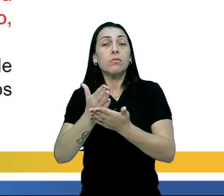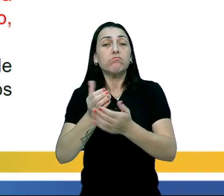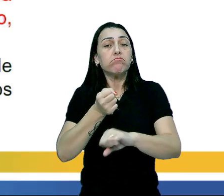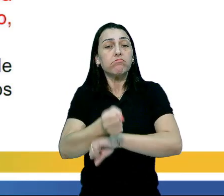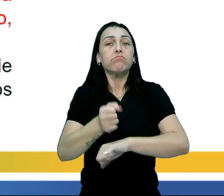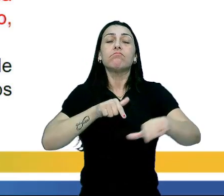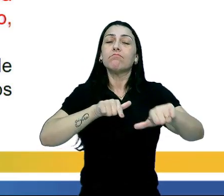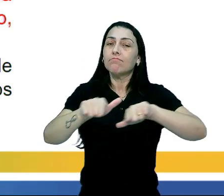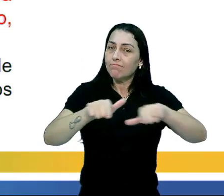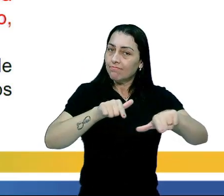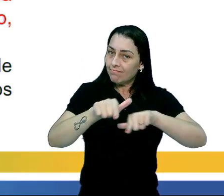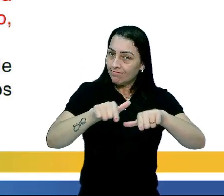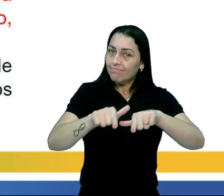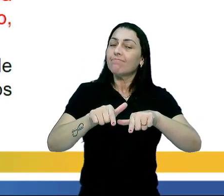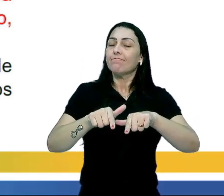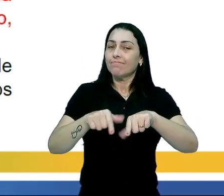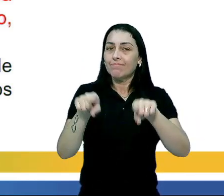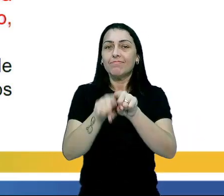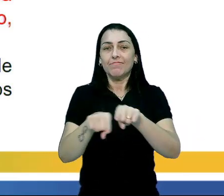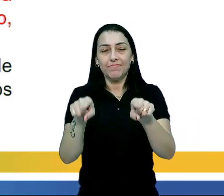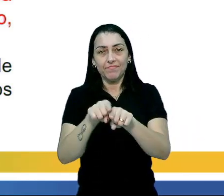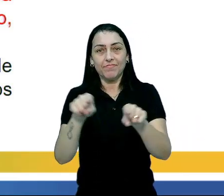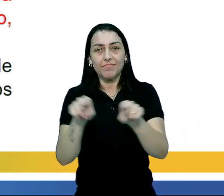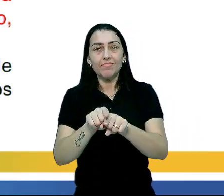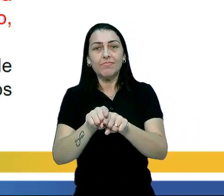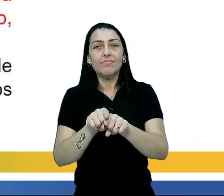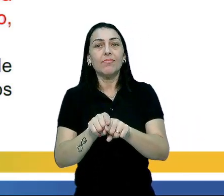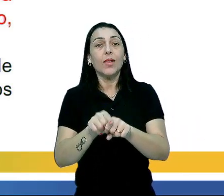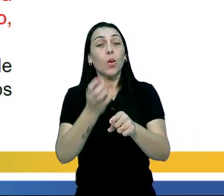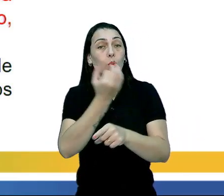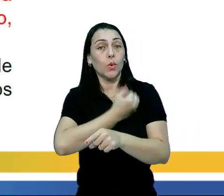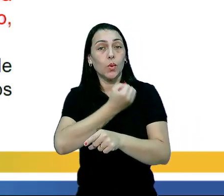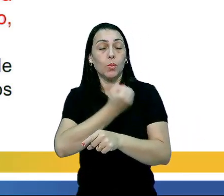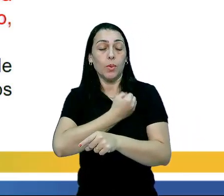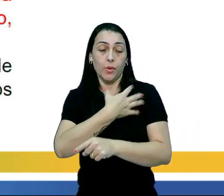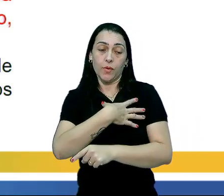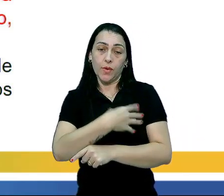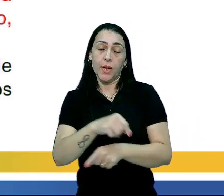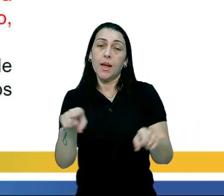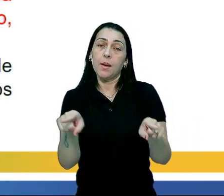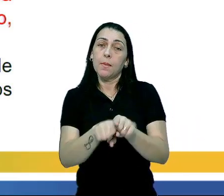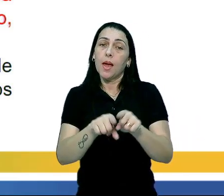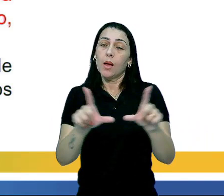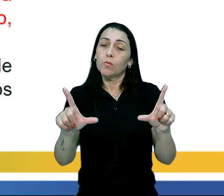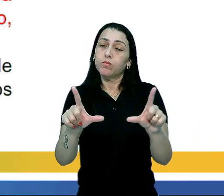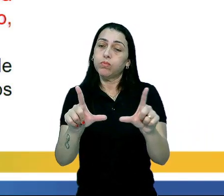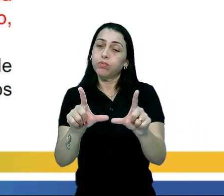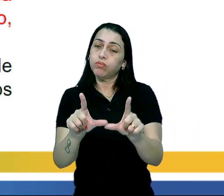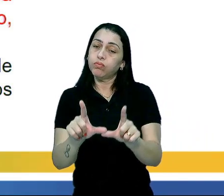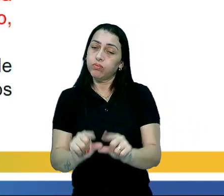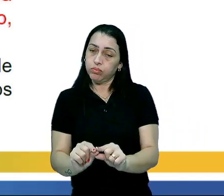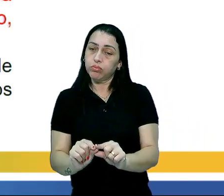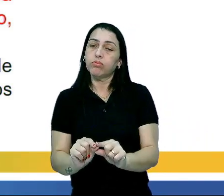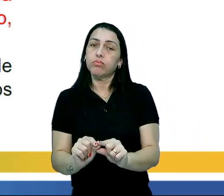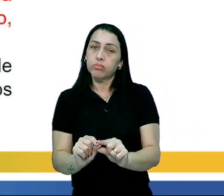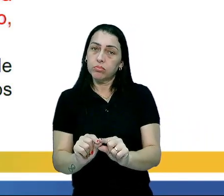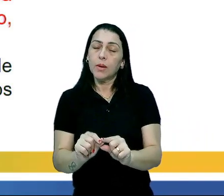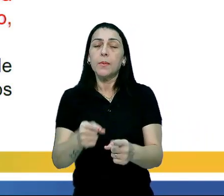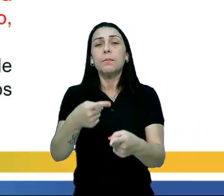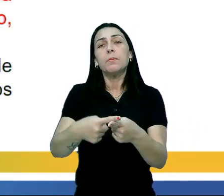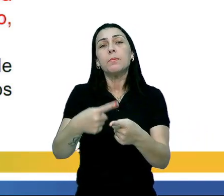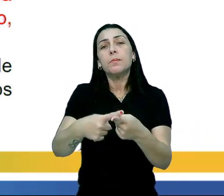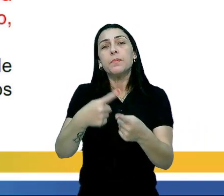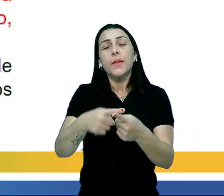mercado de trabalho. Logo, é visto que esse número de filhos passou a reduzir substancialmente,